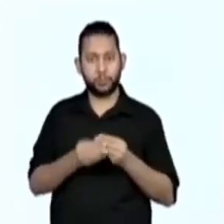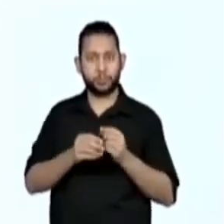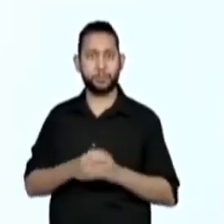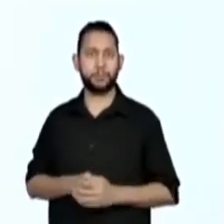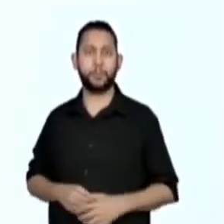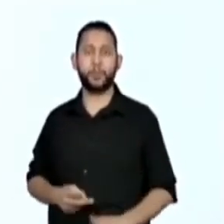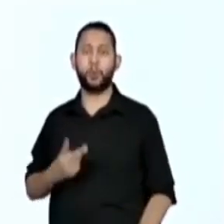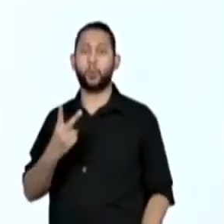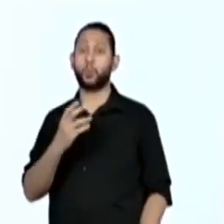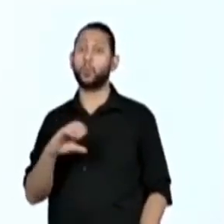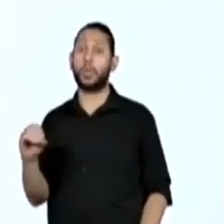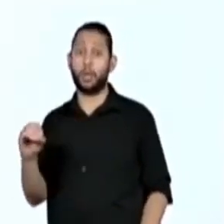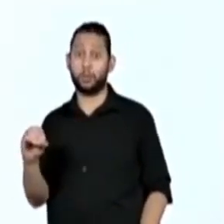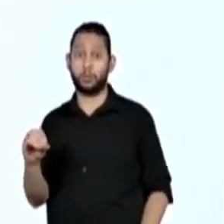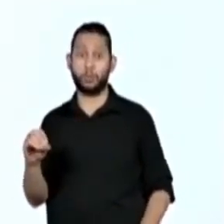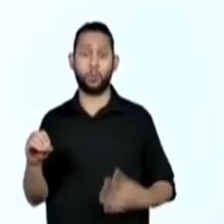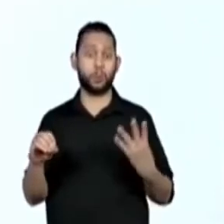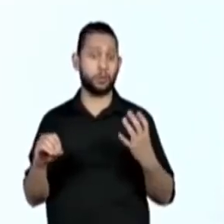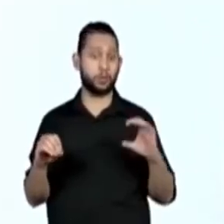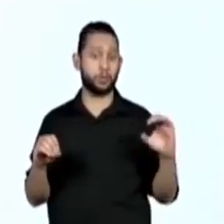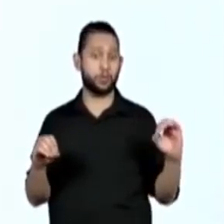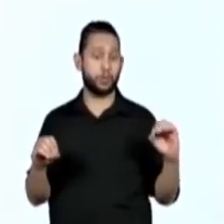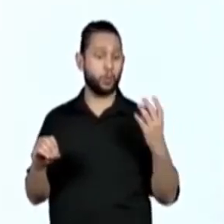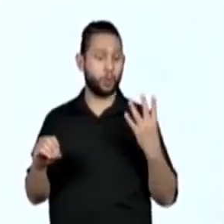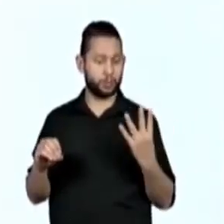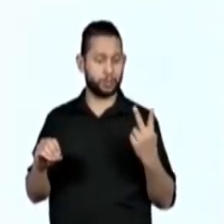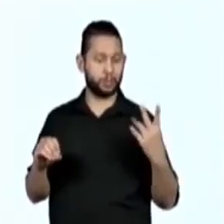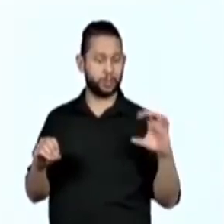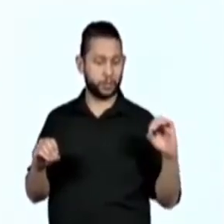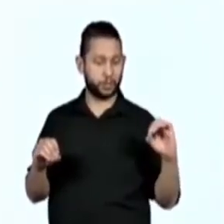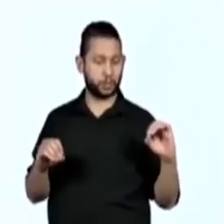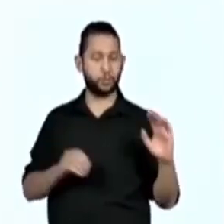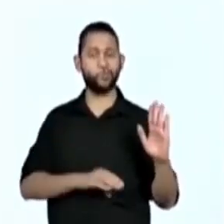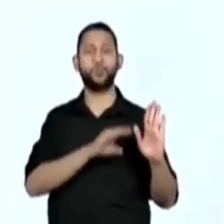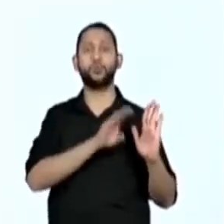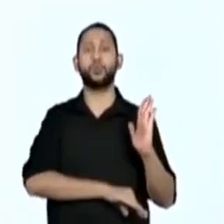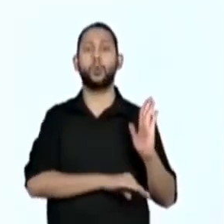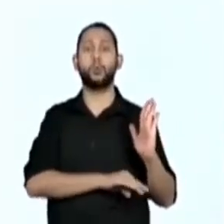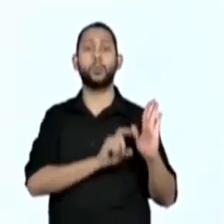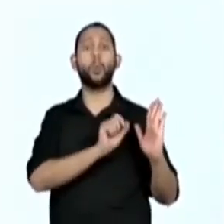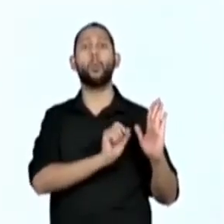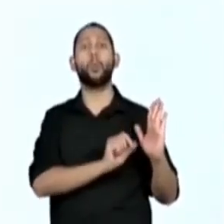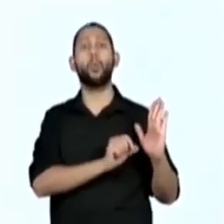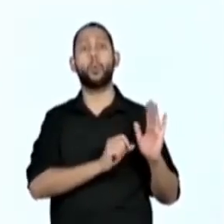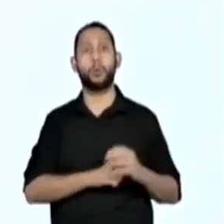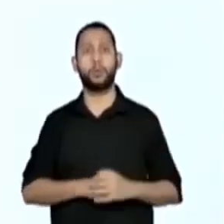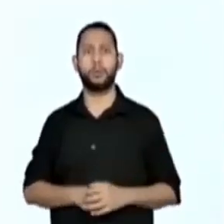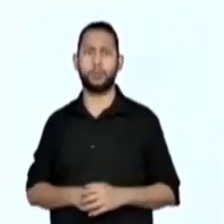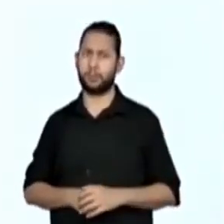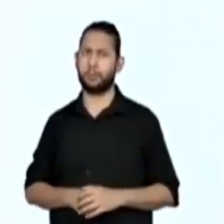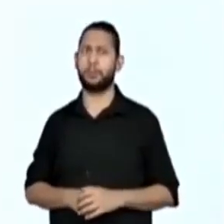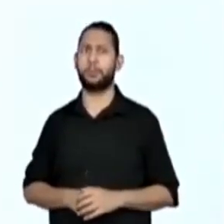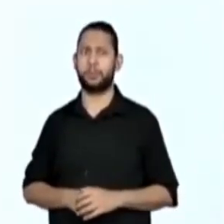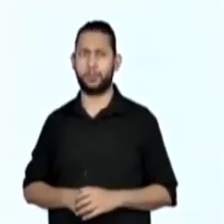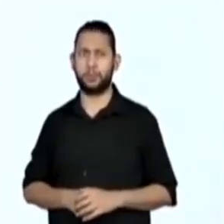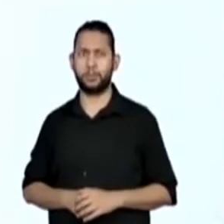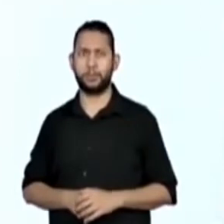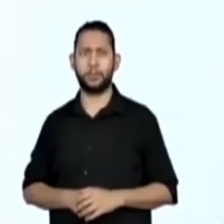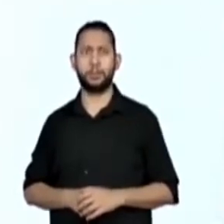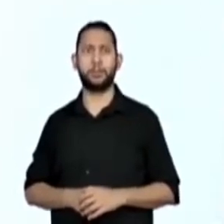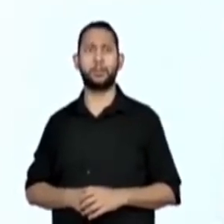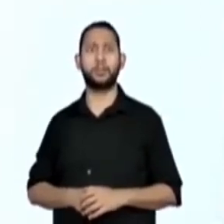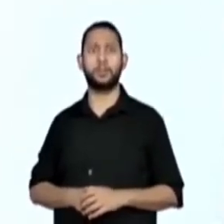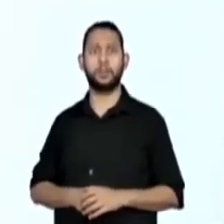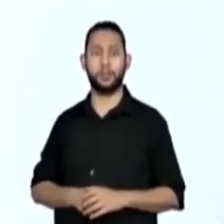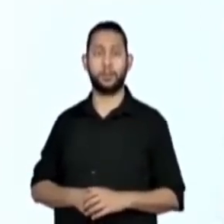200 é igual 420 - alguma coisa é aqui é o contrário em comply cor-420